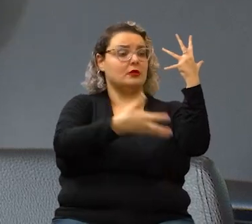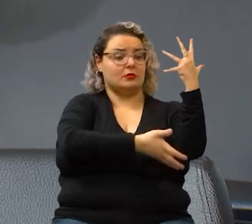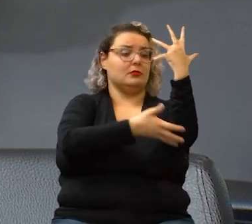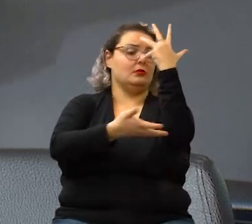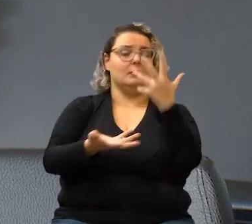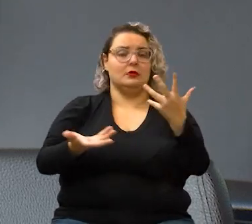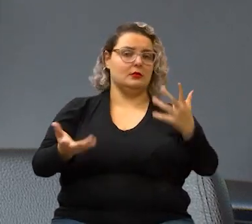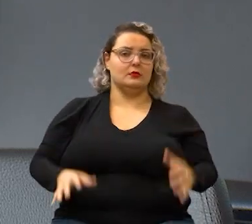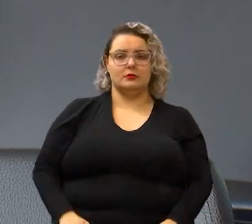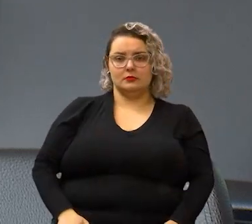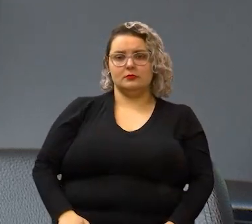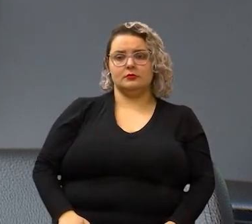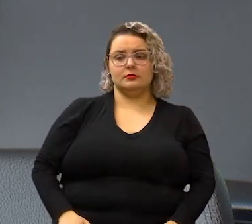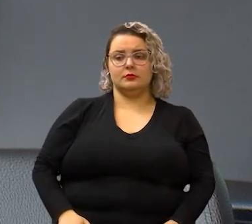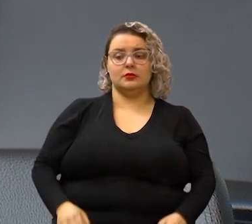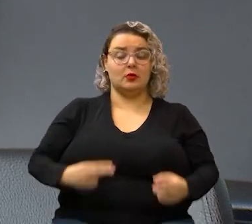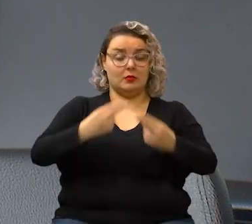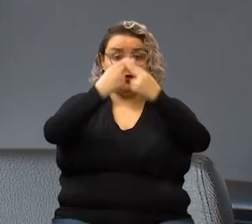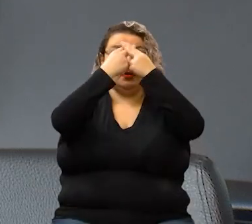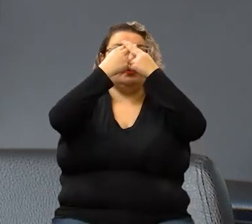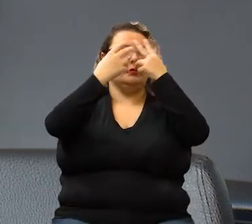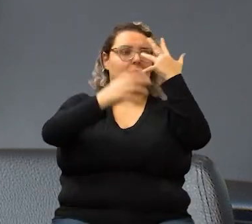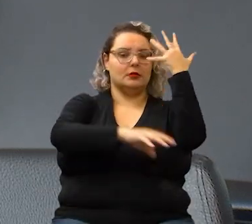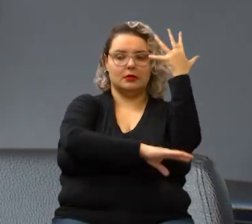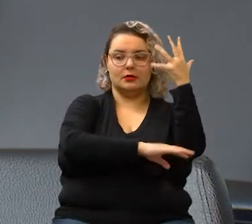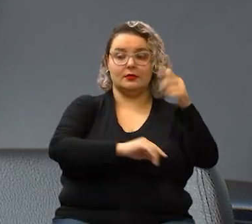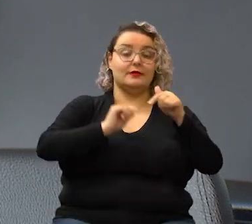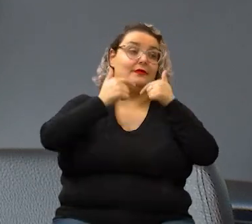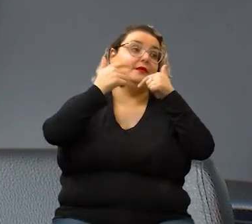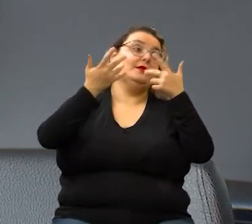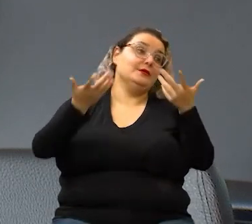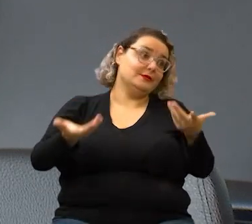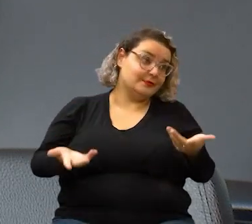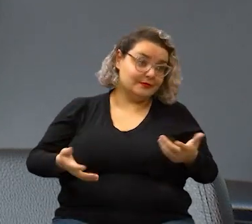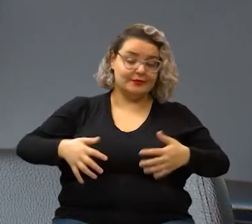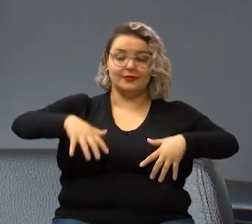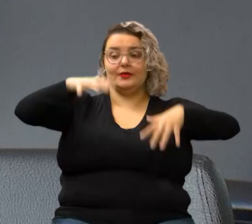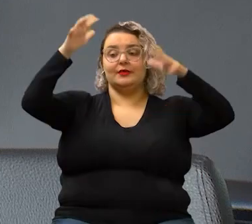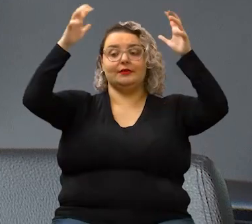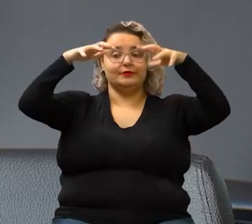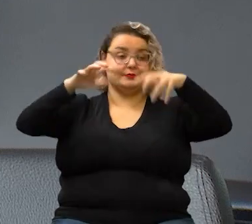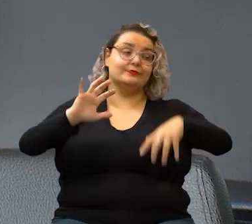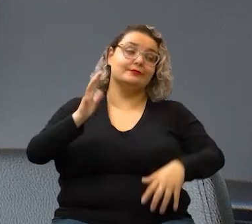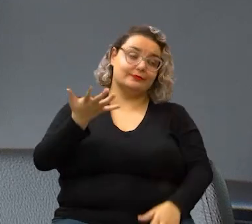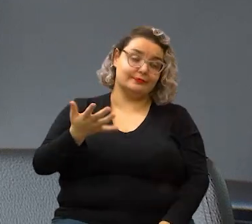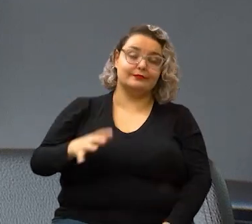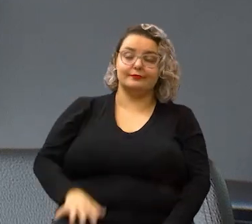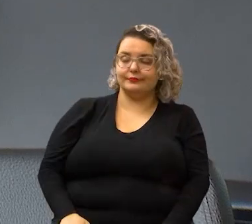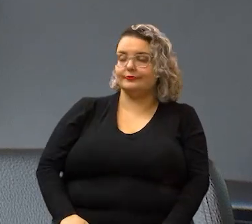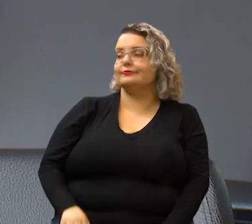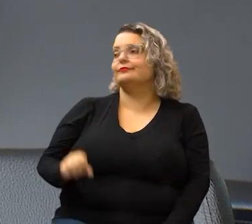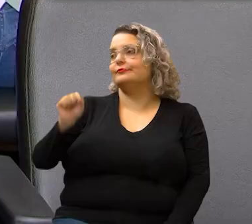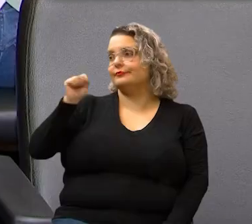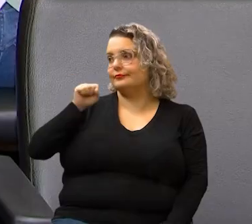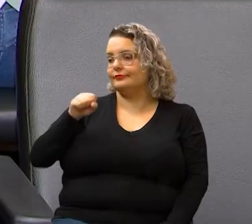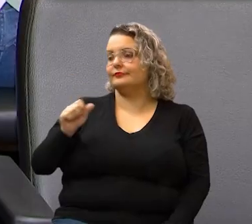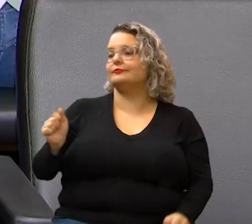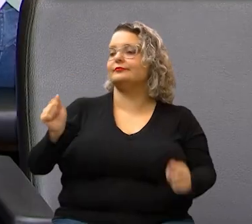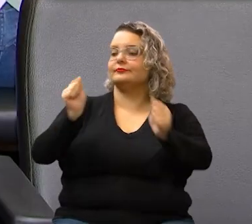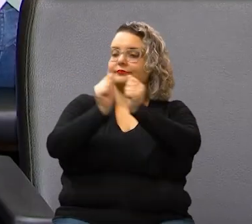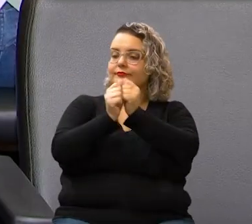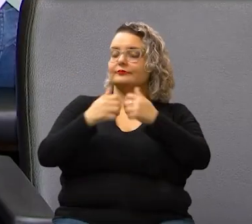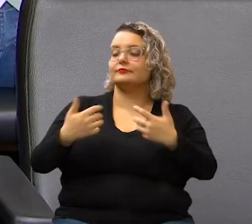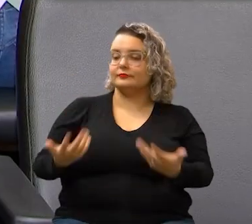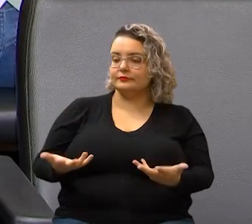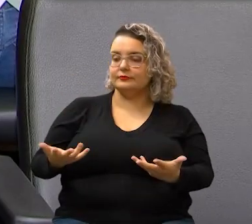está bonita, quer que tira. Então, ficou aquele trauma de árvore, devido à situação que aconteceu.